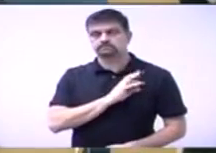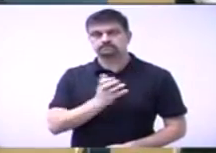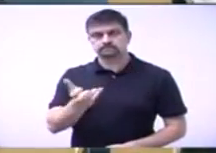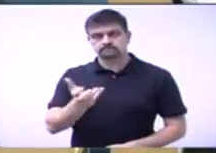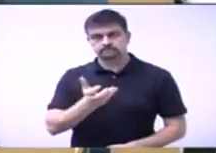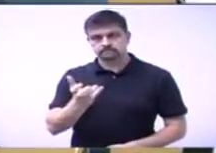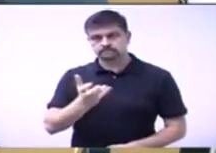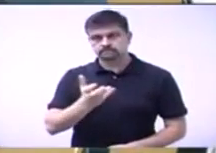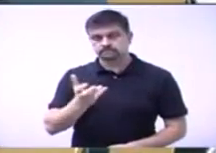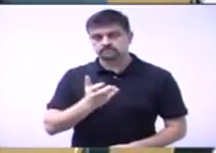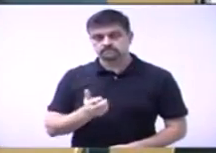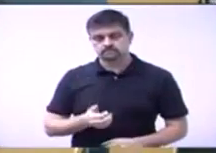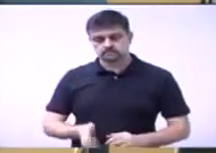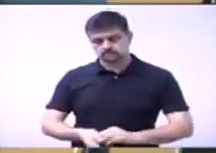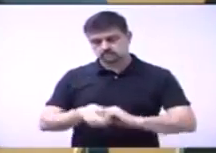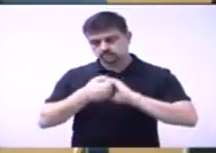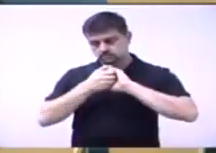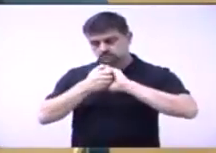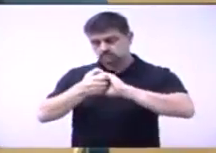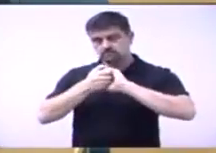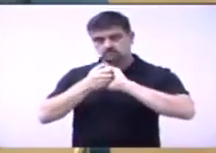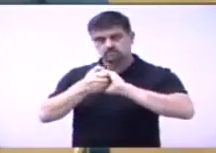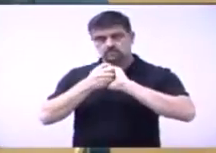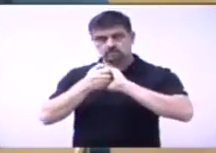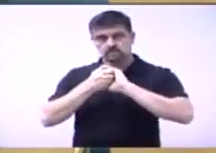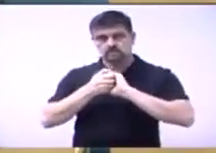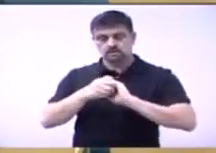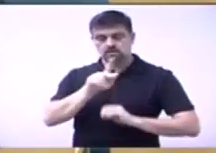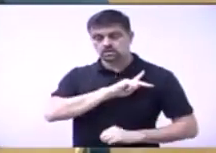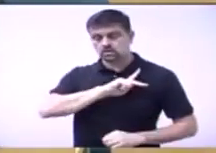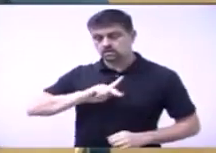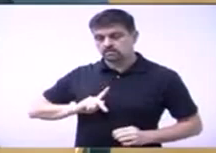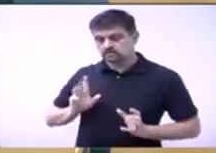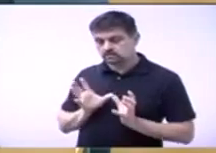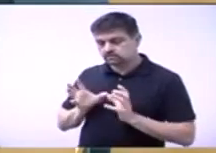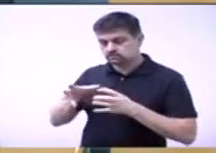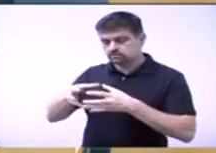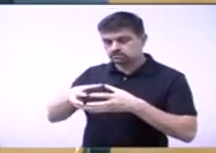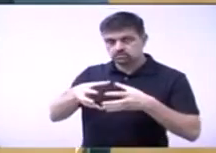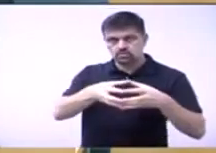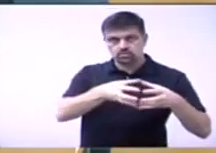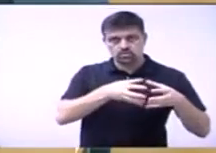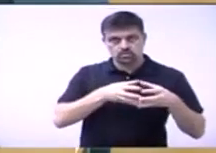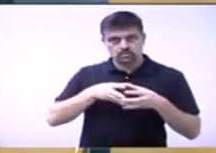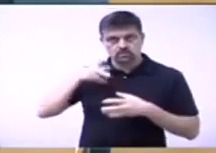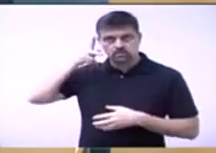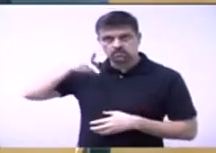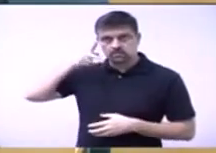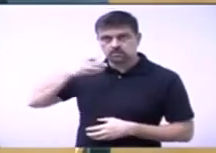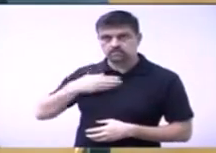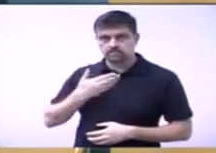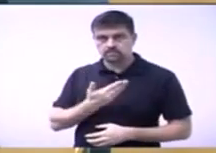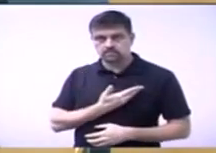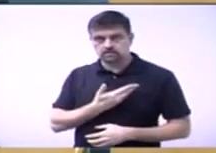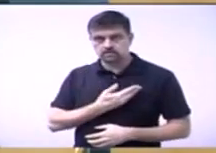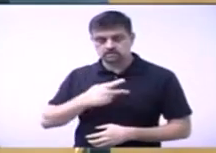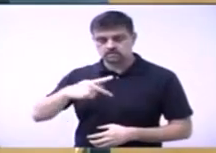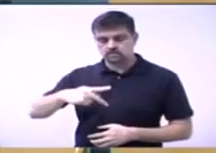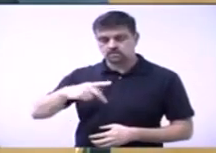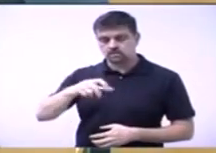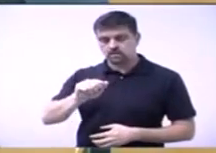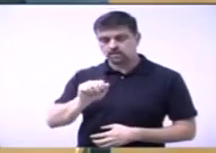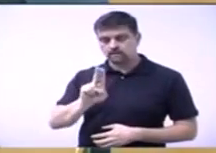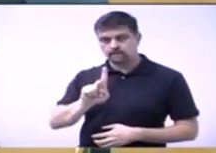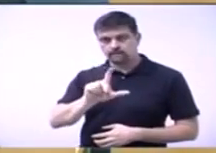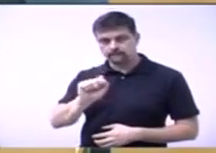aqui cumprimentar os presidentes de partido, meu companheiro de luta, Paulo Dourado,